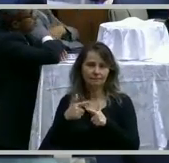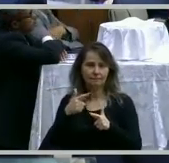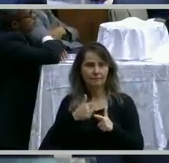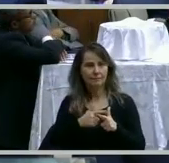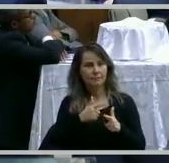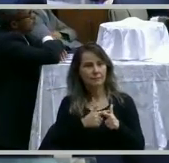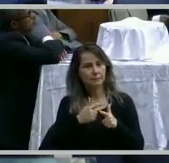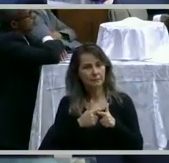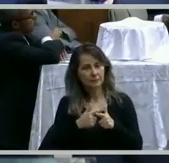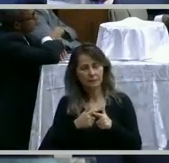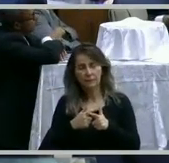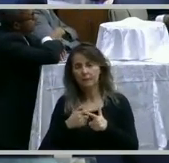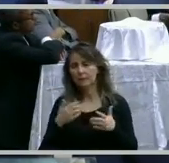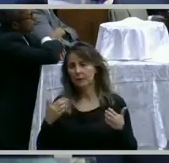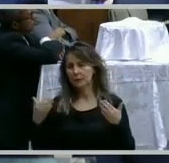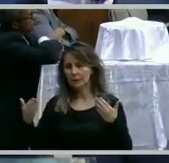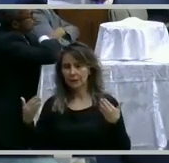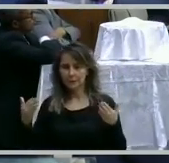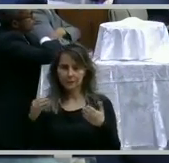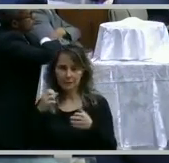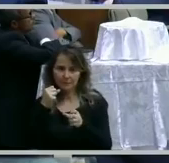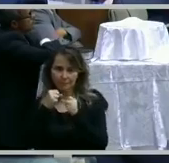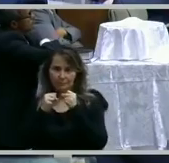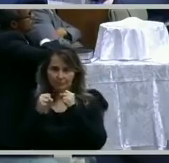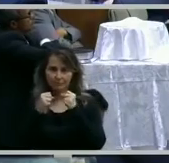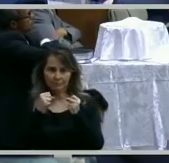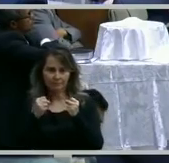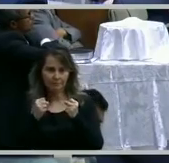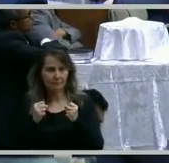Assim como o salmista. Não é diferente.